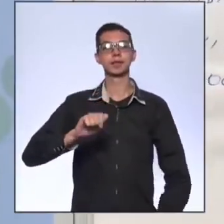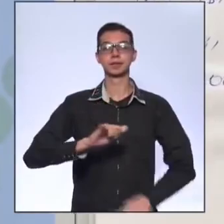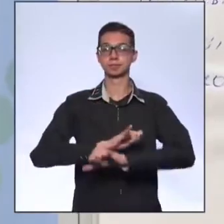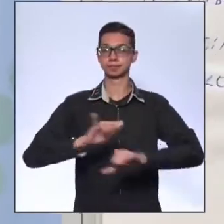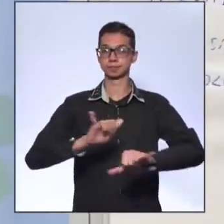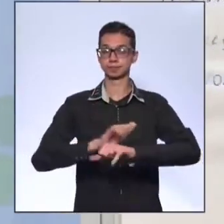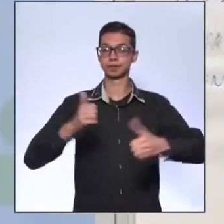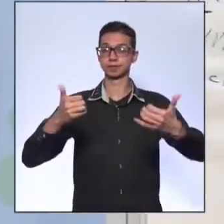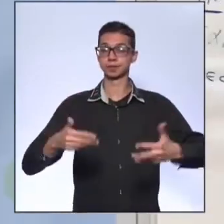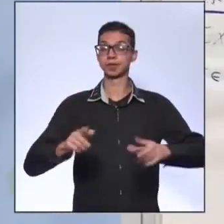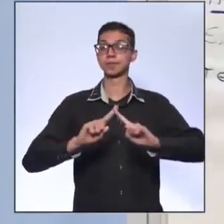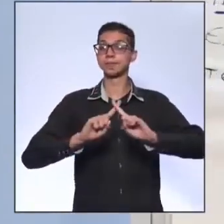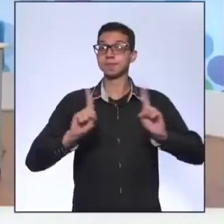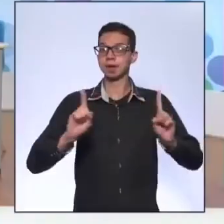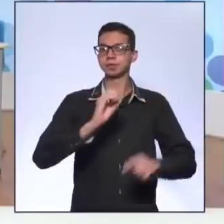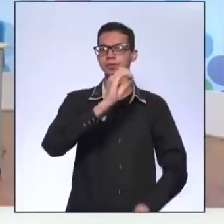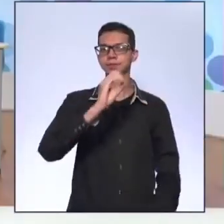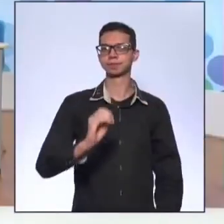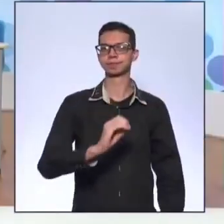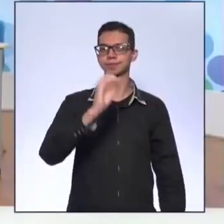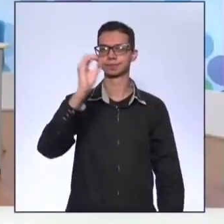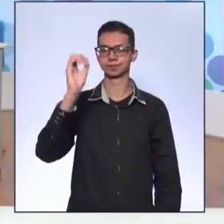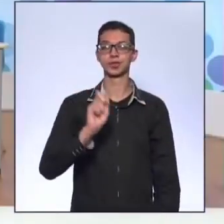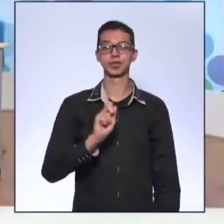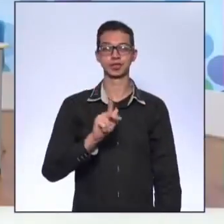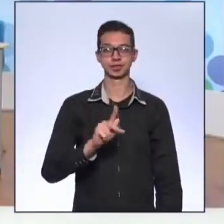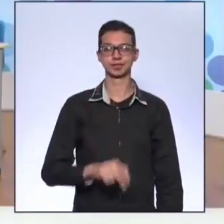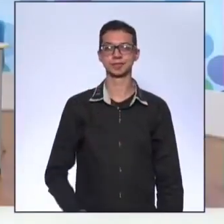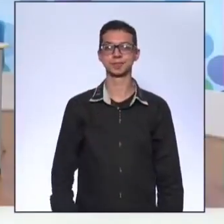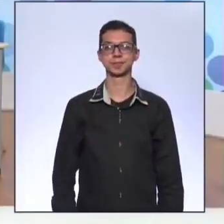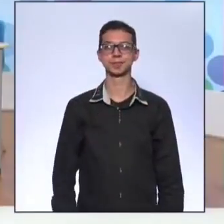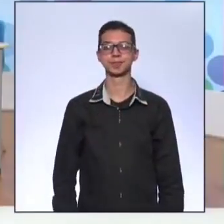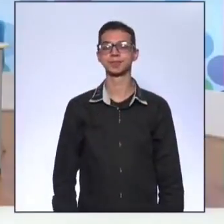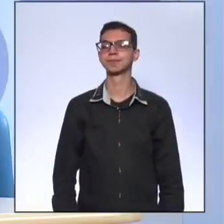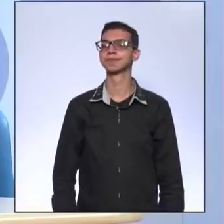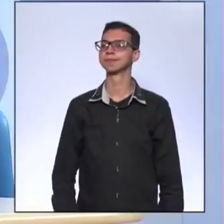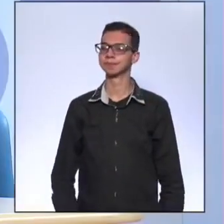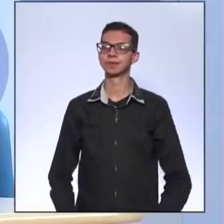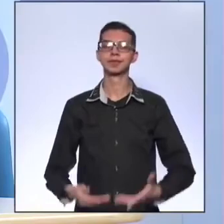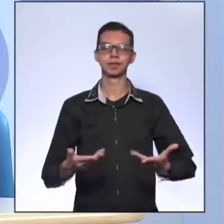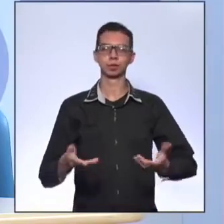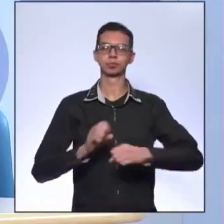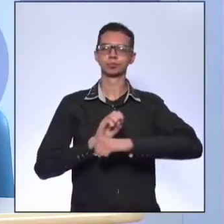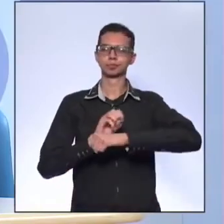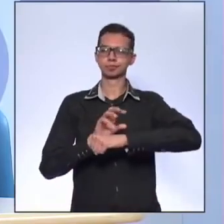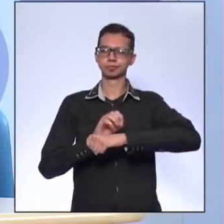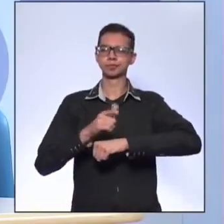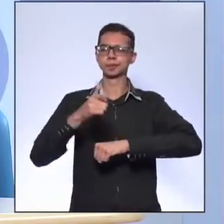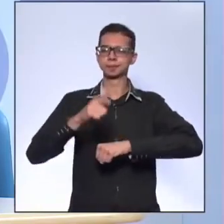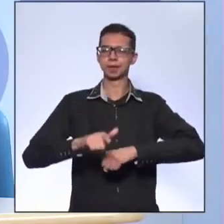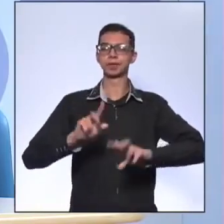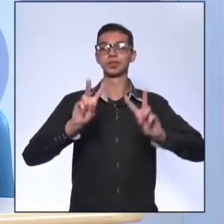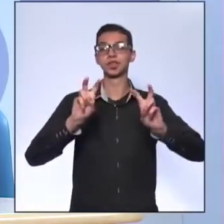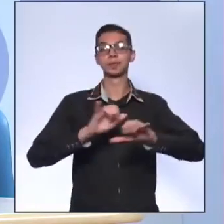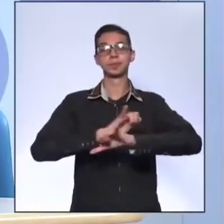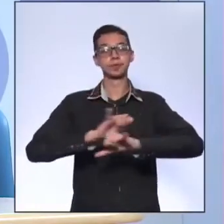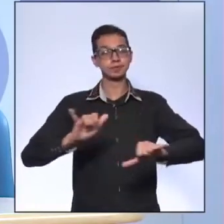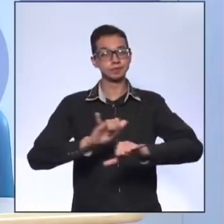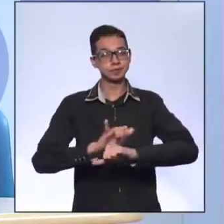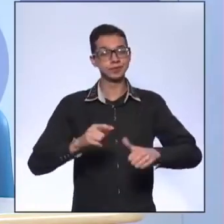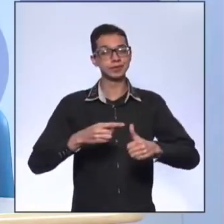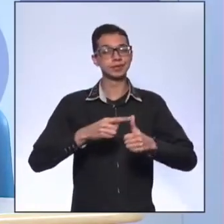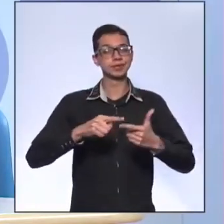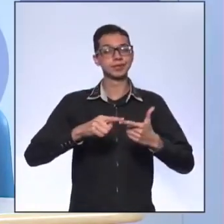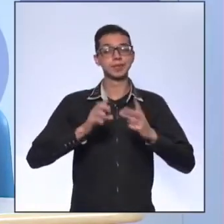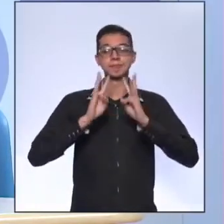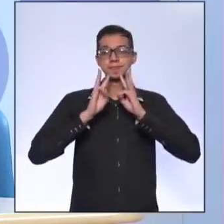centro de mídias. Pessoal, Por favor, professora Fernanda. então, mais um recadinho de divulgação, já que a gente está falando de divulgação, de marketing. Eu vou dar